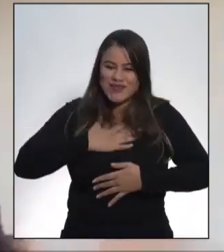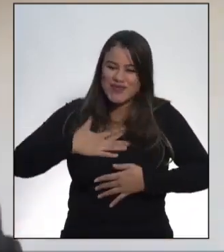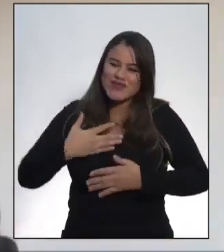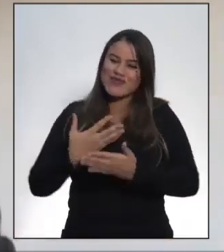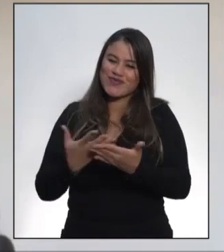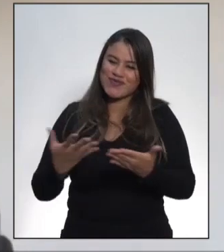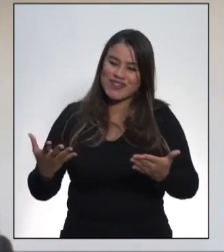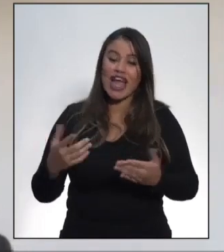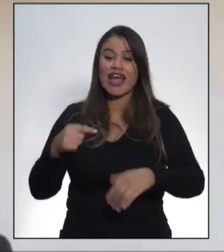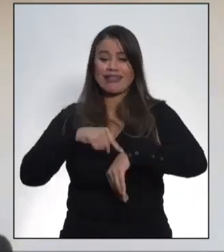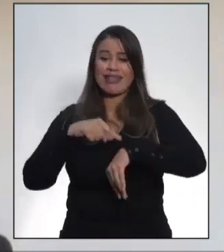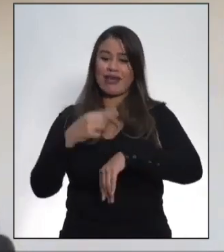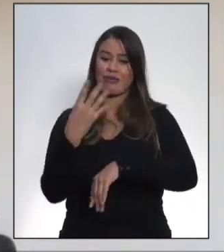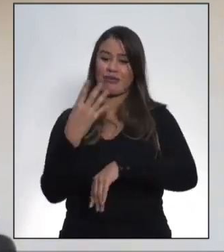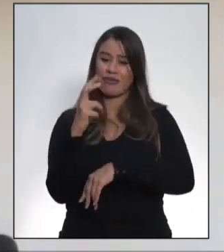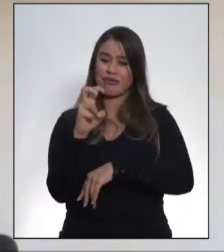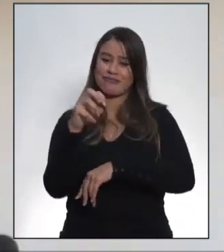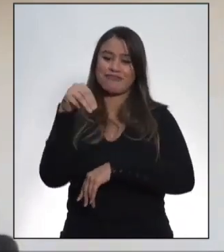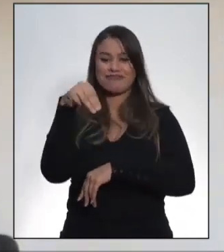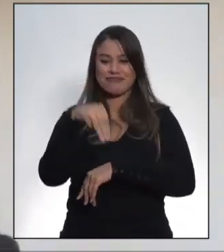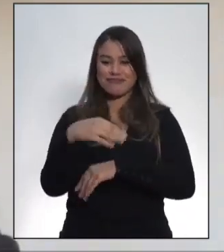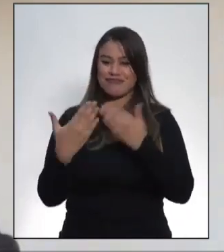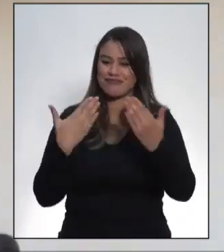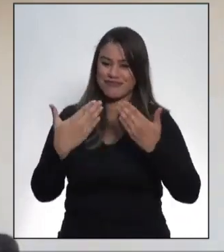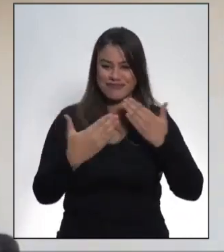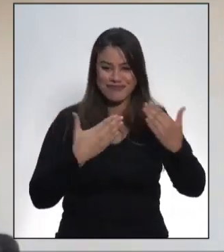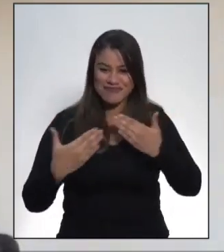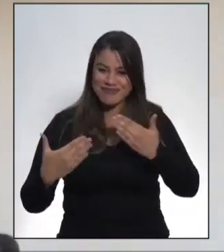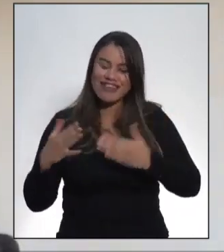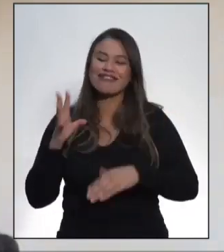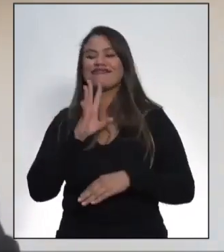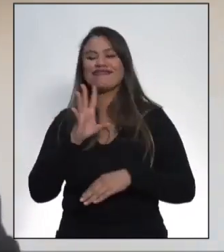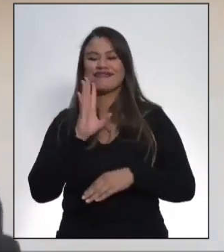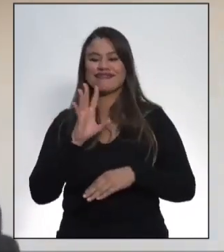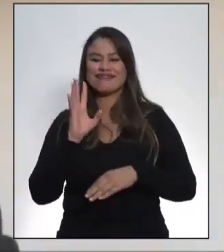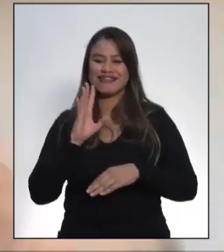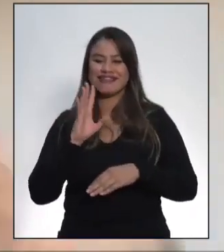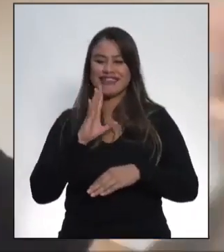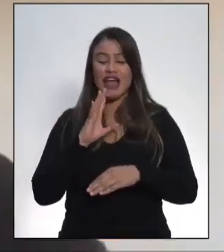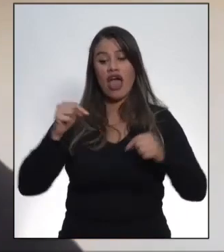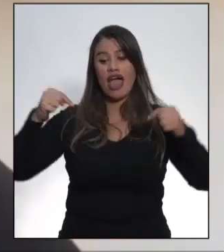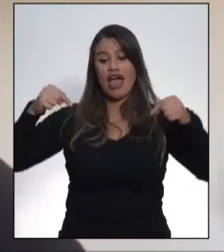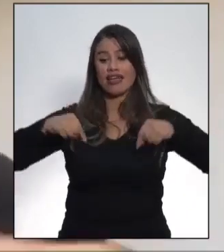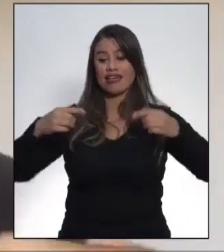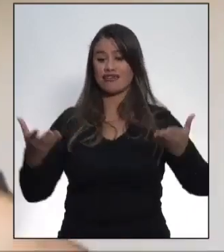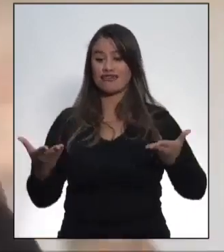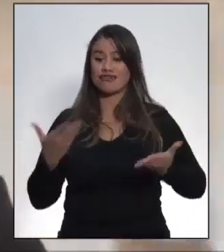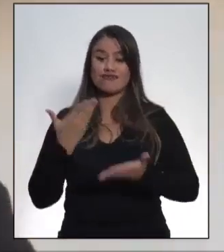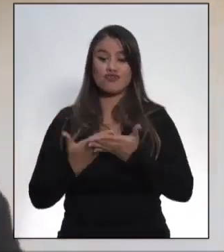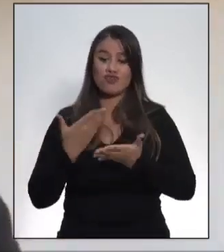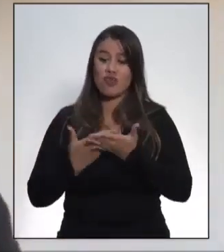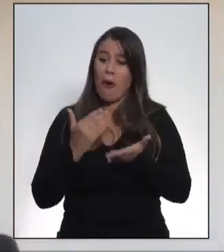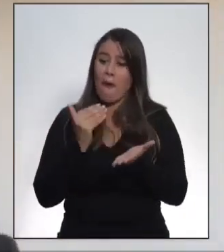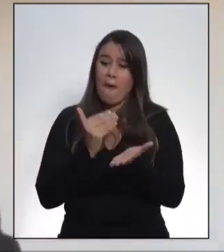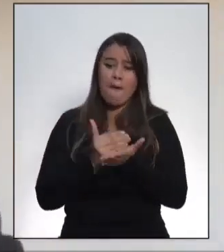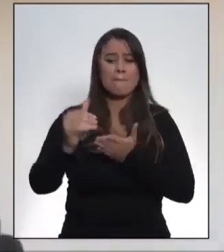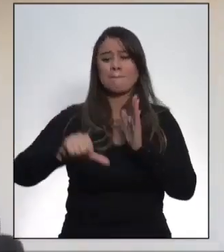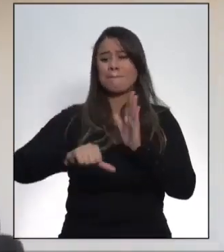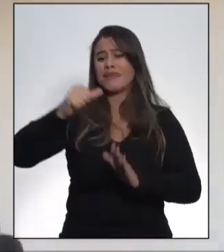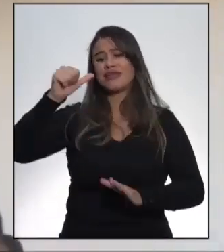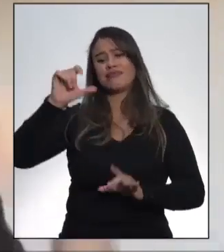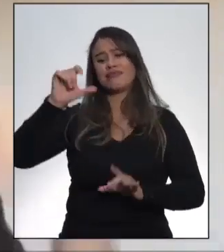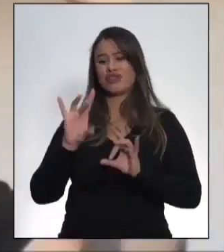aqui 45 minutos para esse bate-papo. Foi muito legal. Lembrando que aqui é só uma primeira aula, é uma introdução